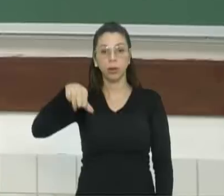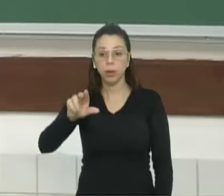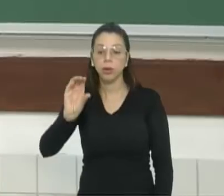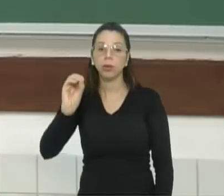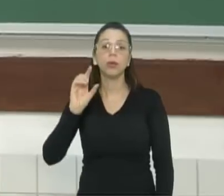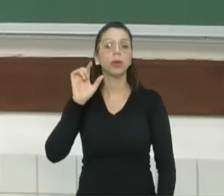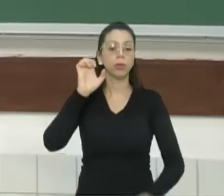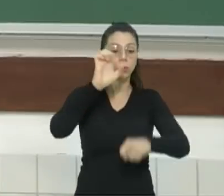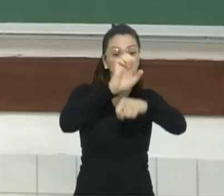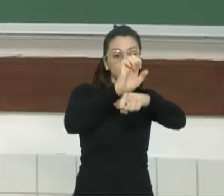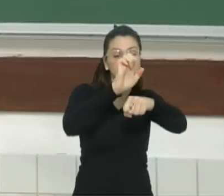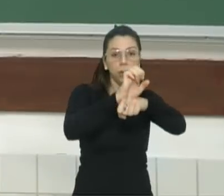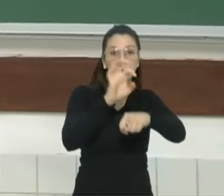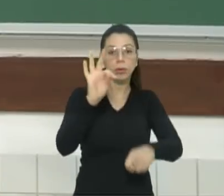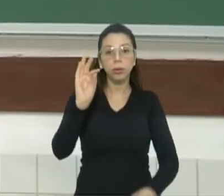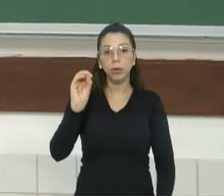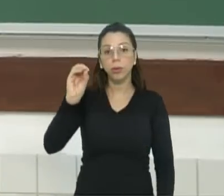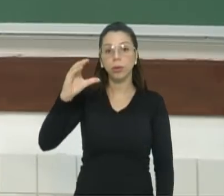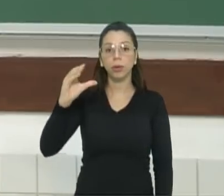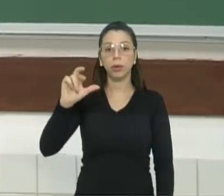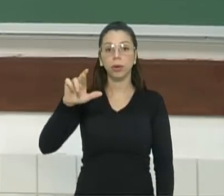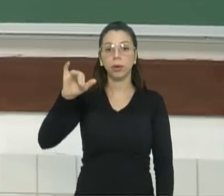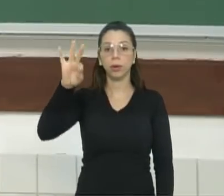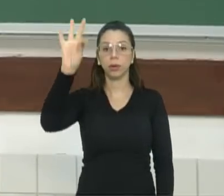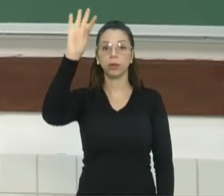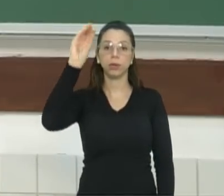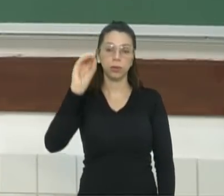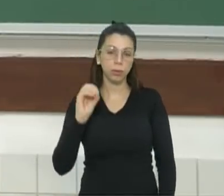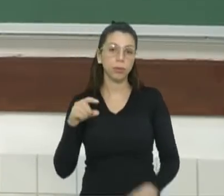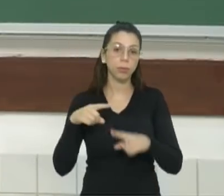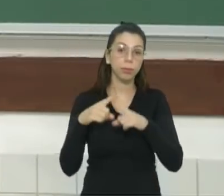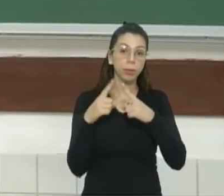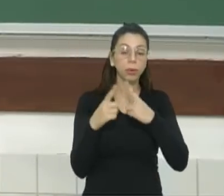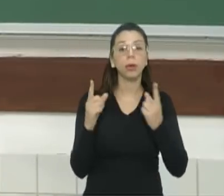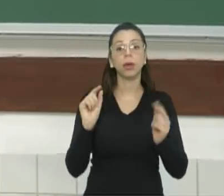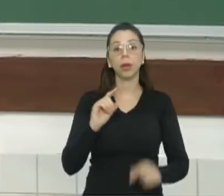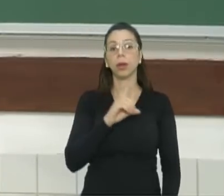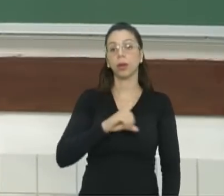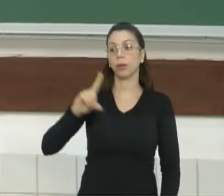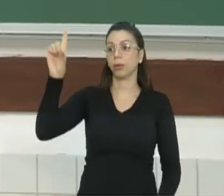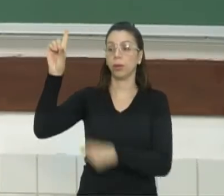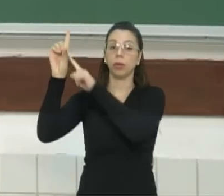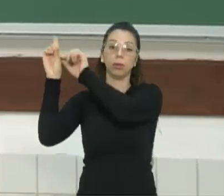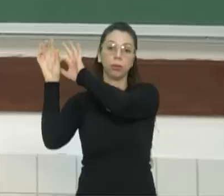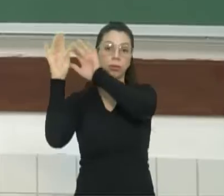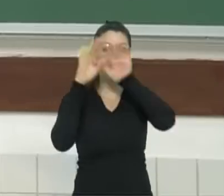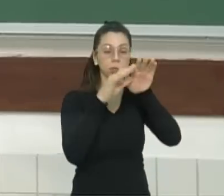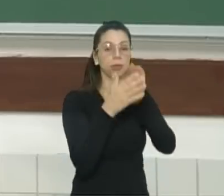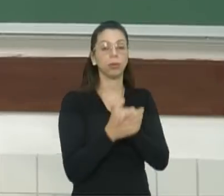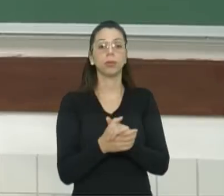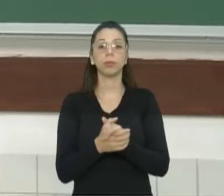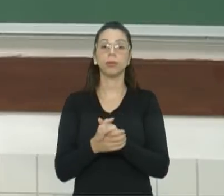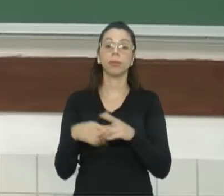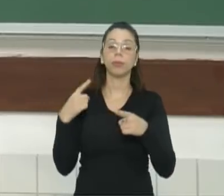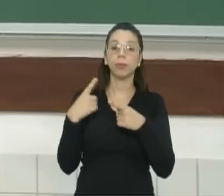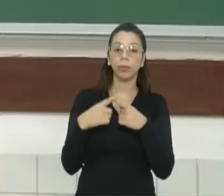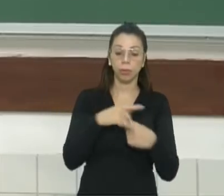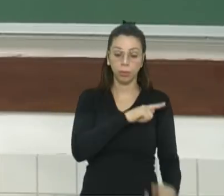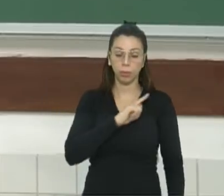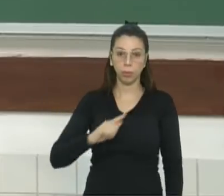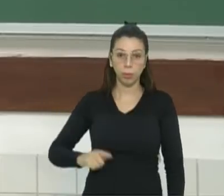mas é um Estado perante, né, os outros governos dos outros países. E lá quem governa é justamente o Papa,